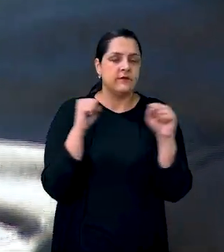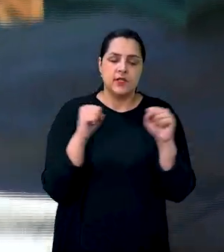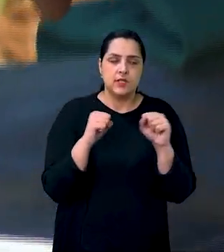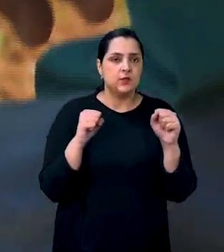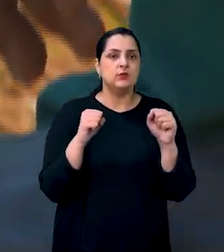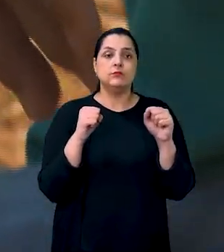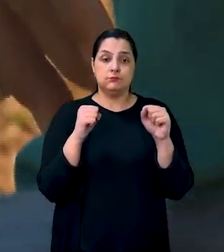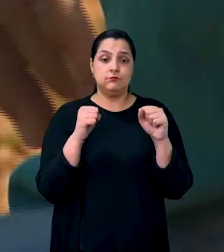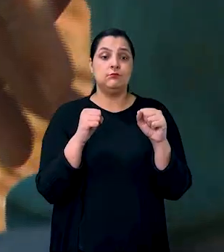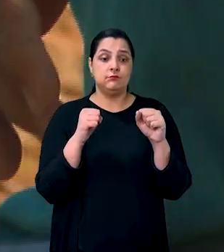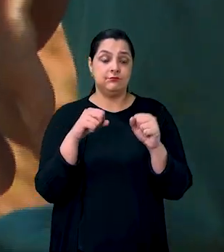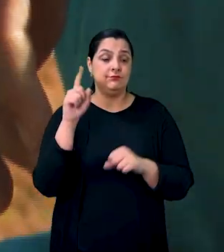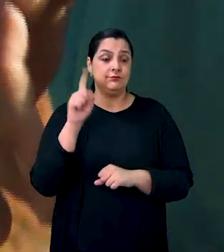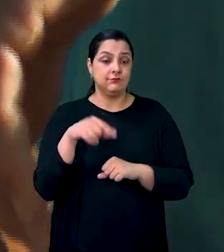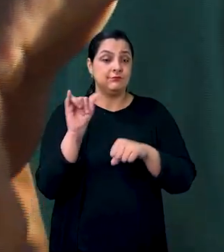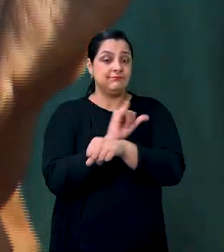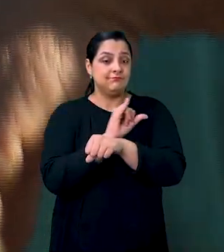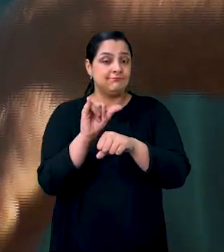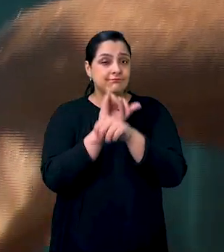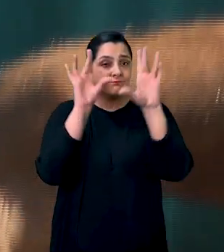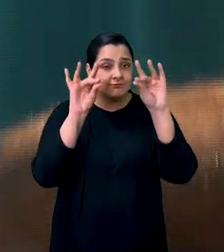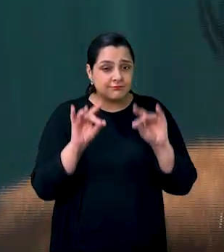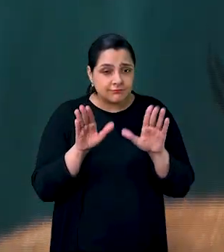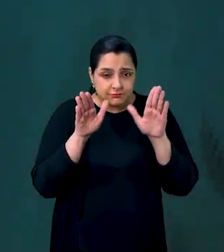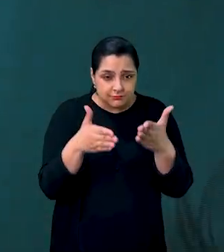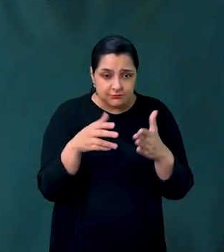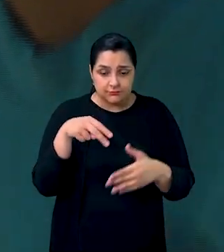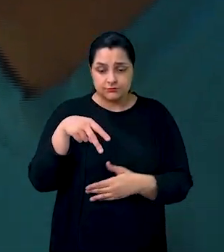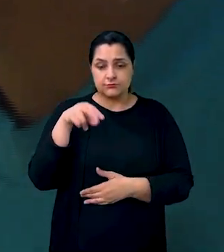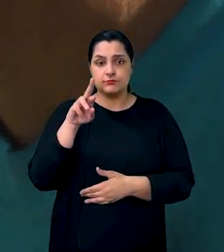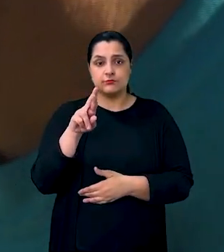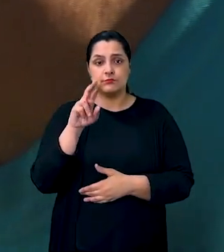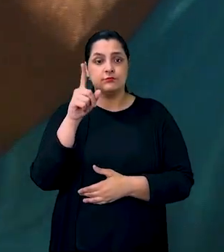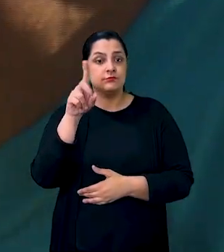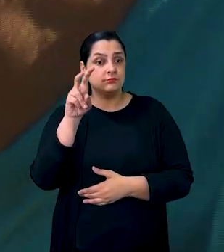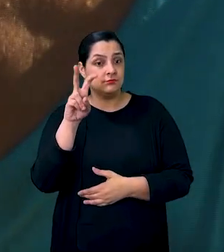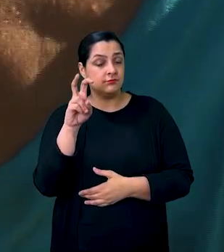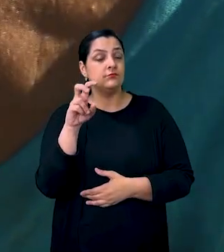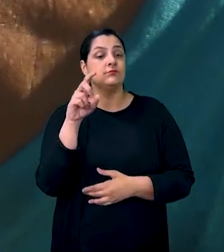seja frio, tratando de medidas específicas. A própria